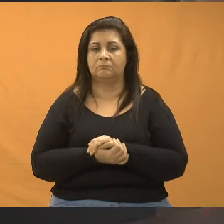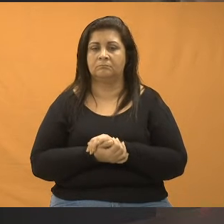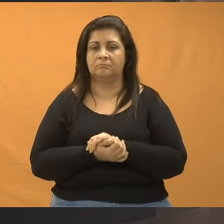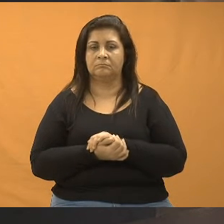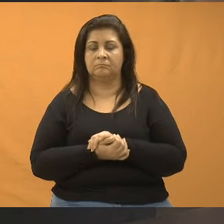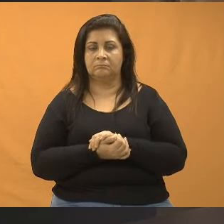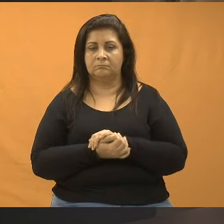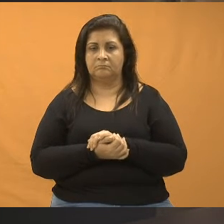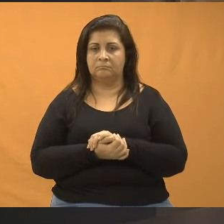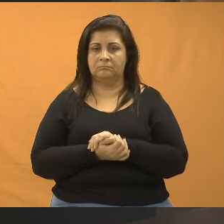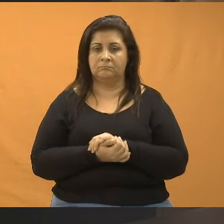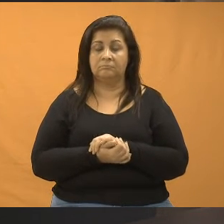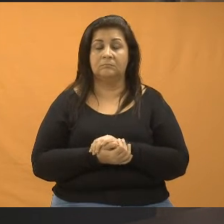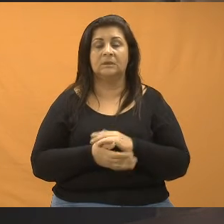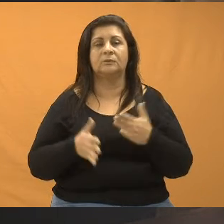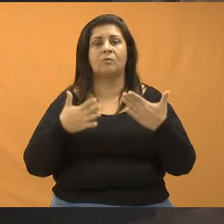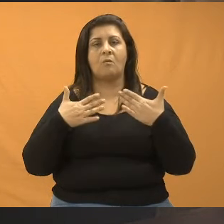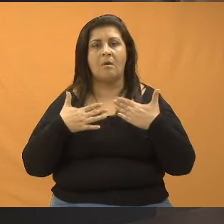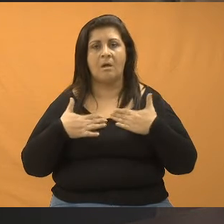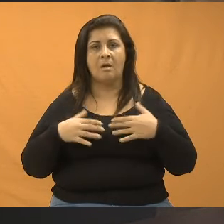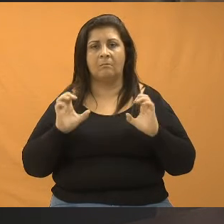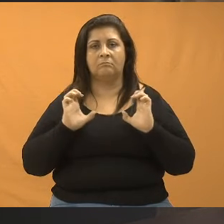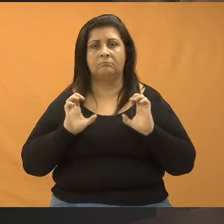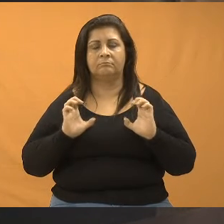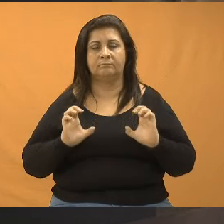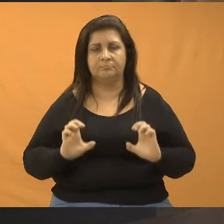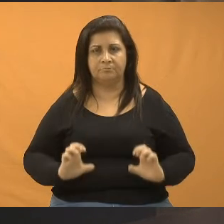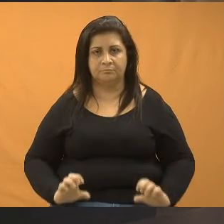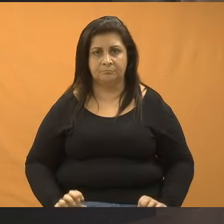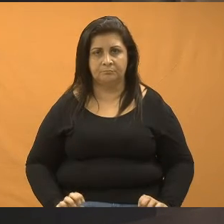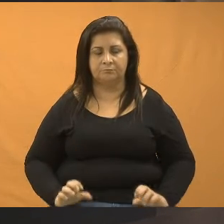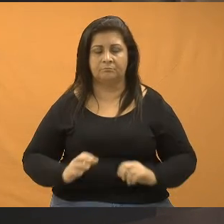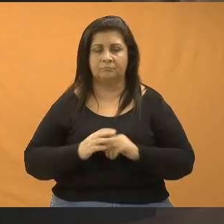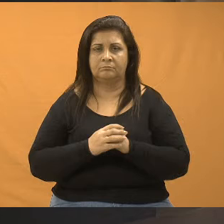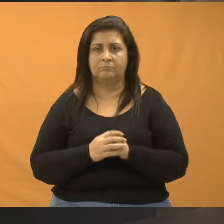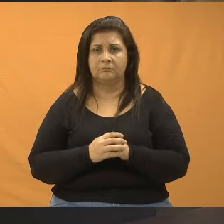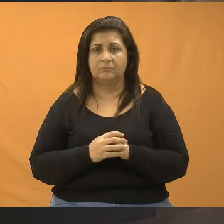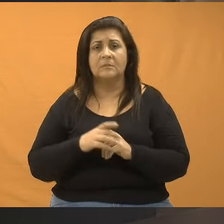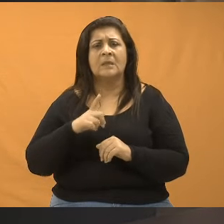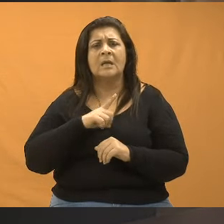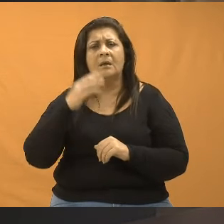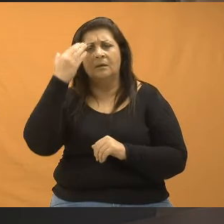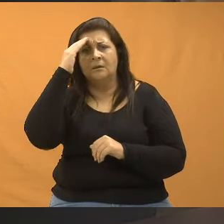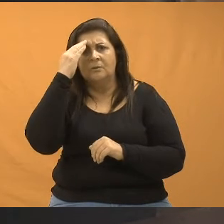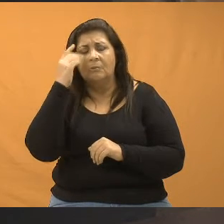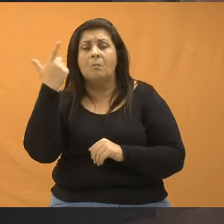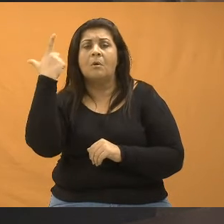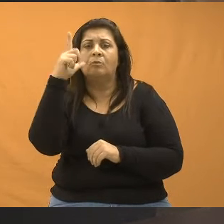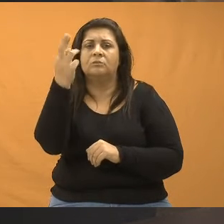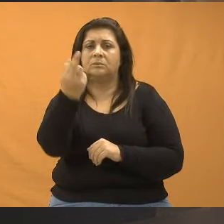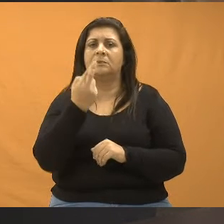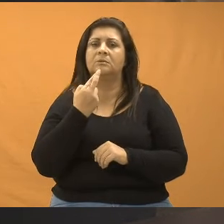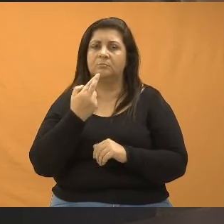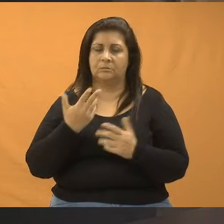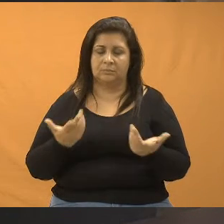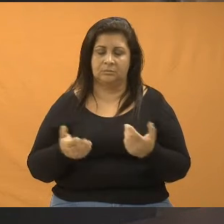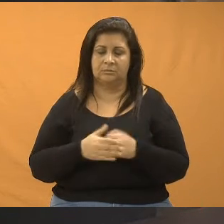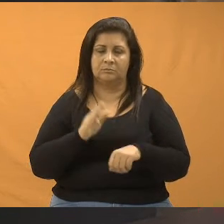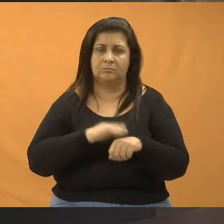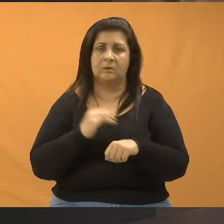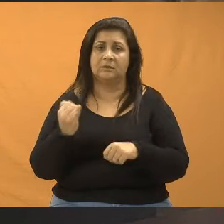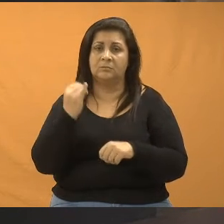forma coerente, de uma forma onde a gente se encontre no entendimento para que venha a solução. Que eu acho que é o mais